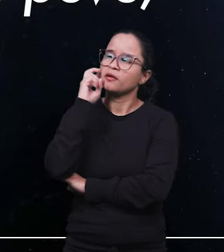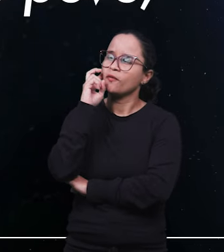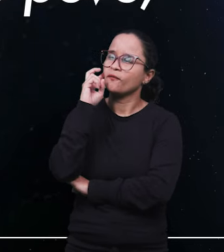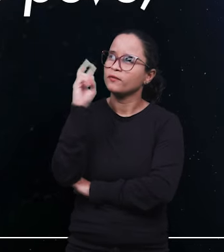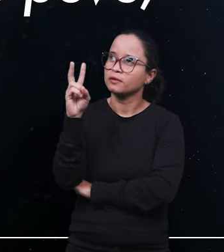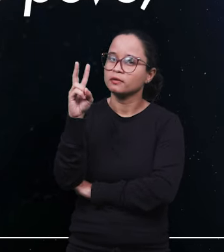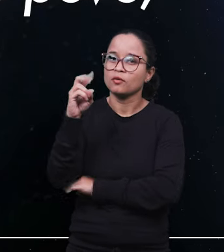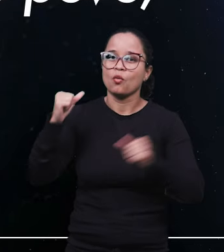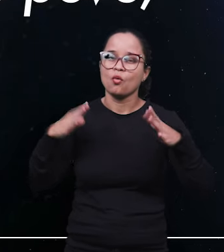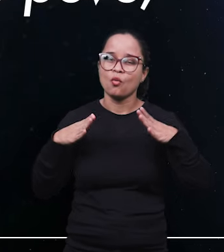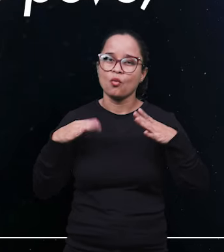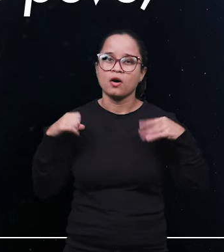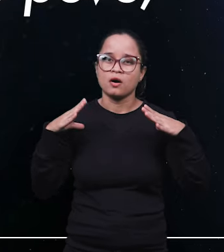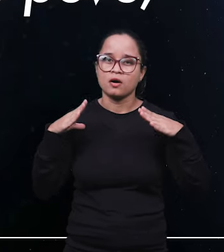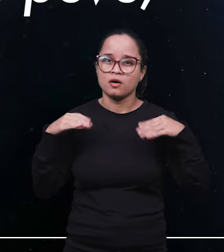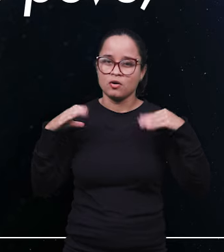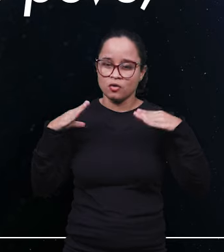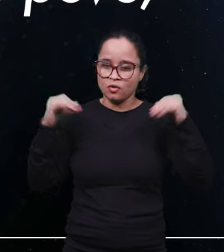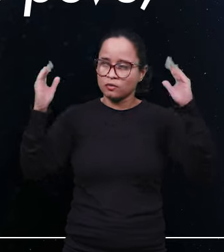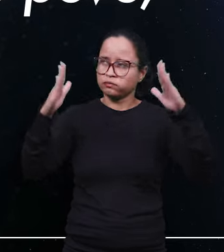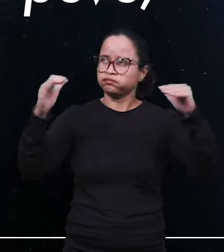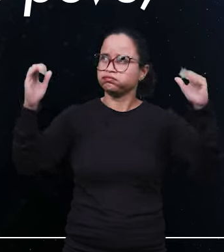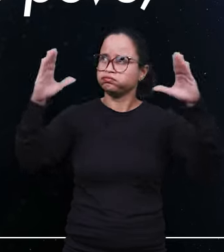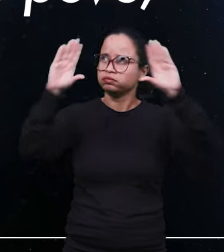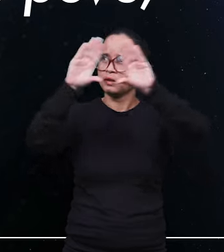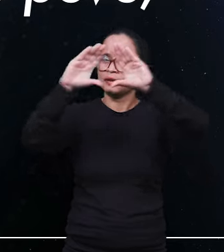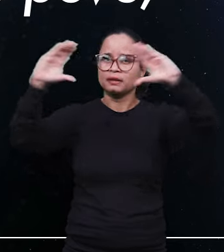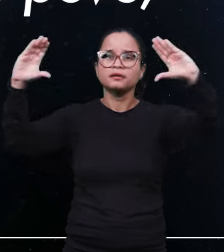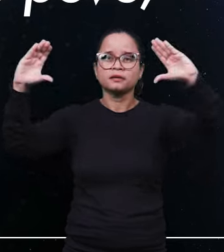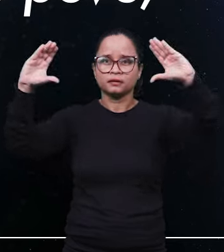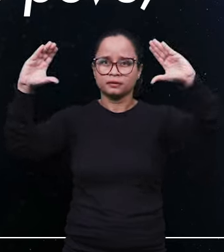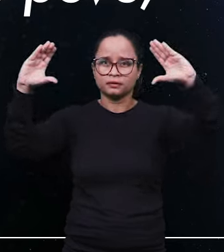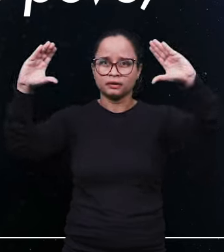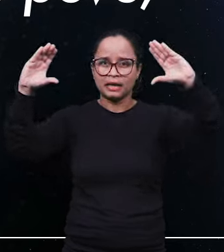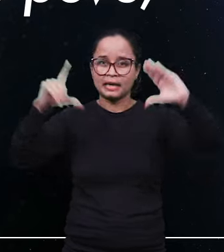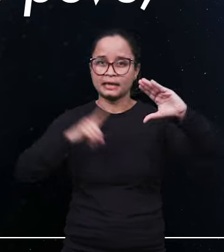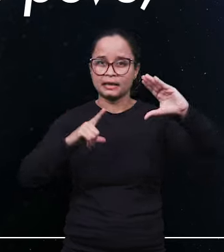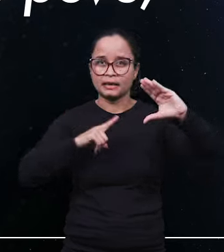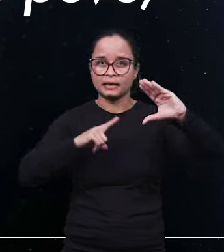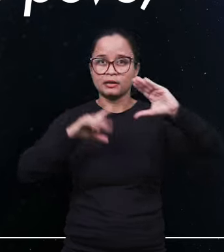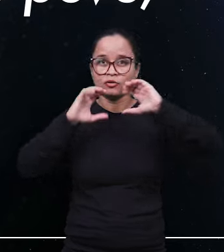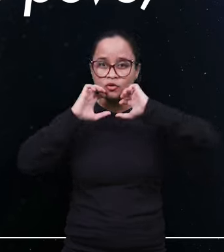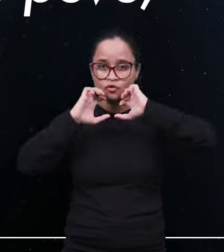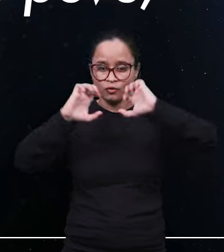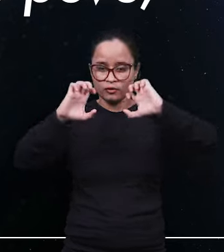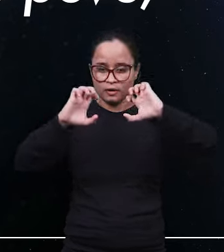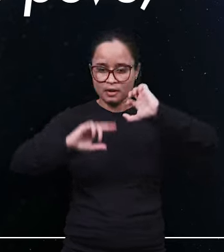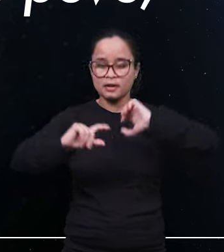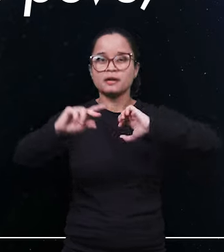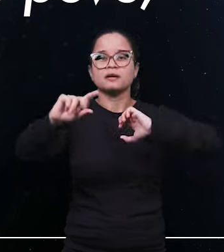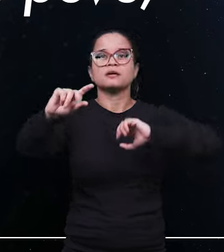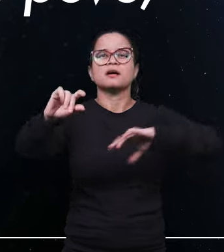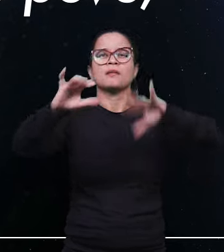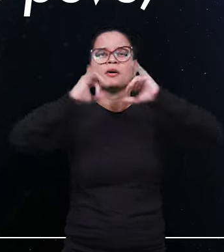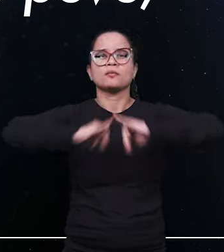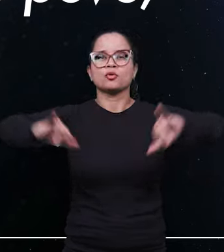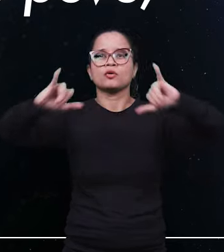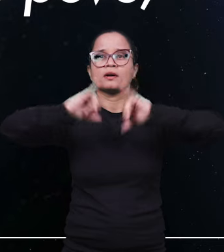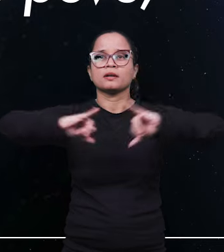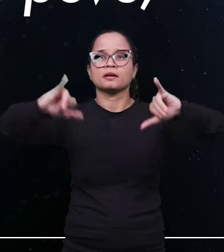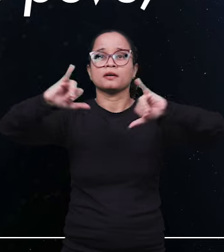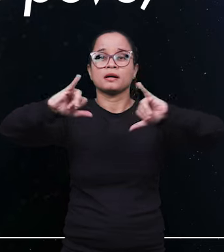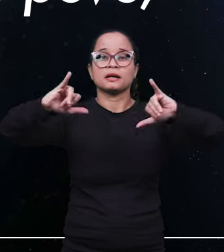vi um anjo voar pelo meio do céu e ele tinha o Evangelho Eterno para